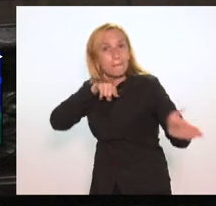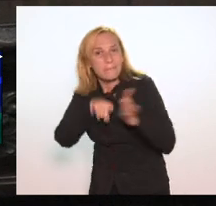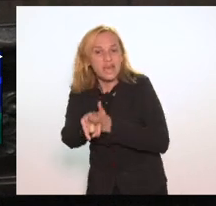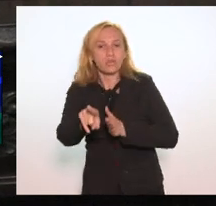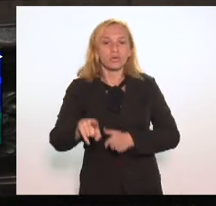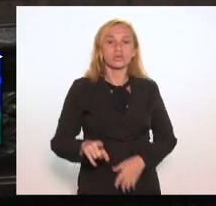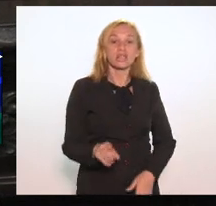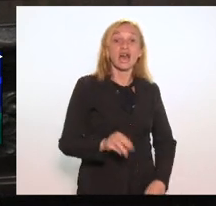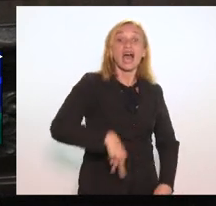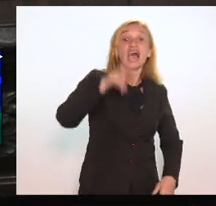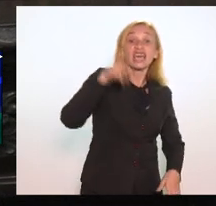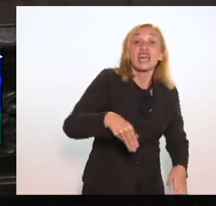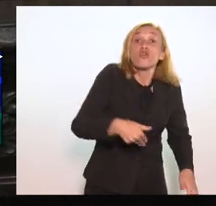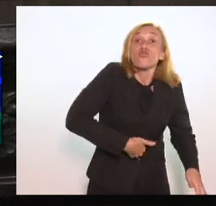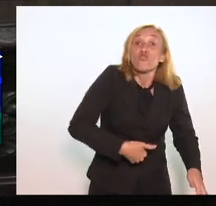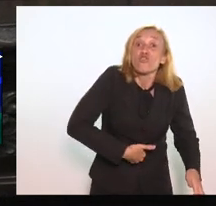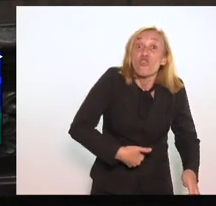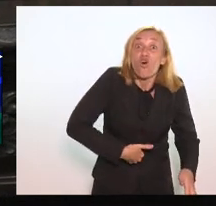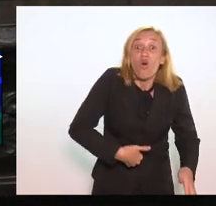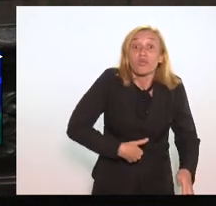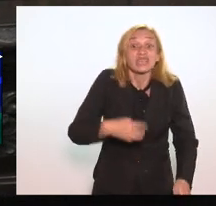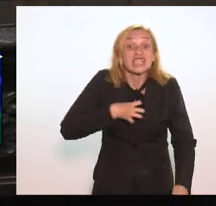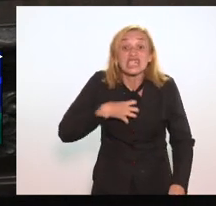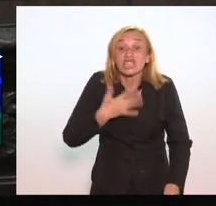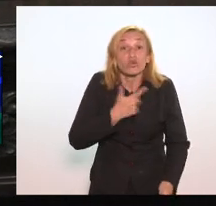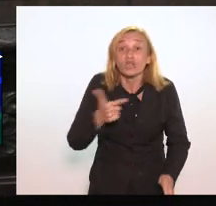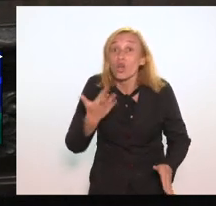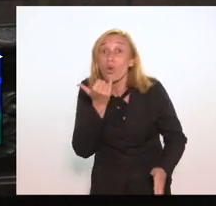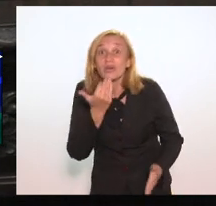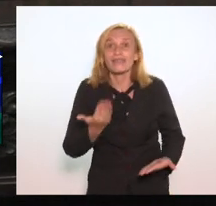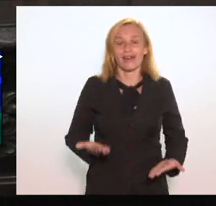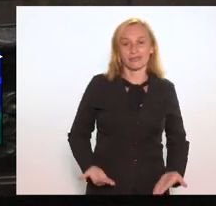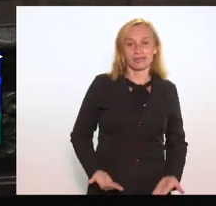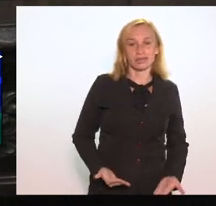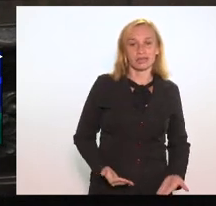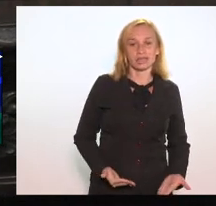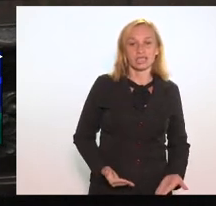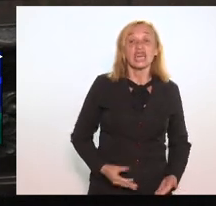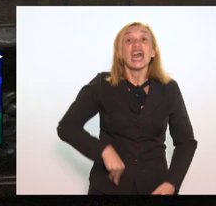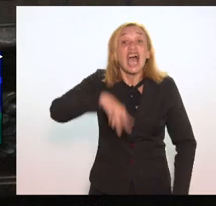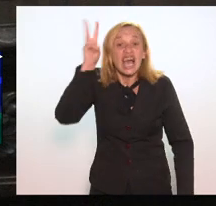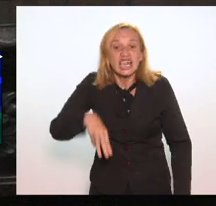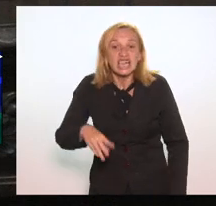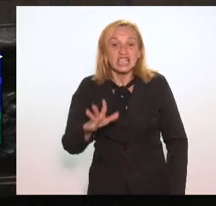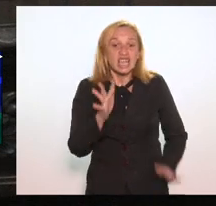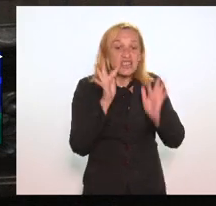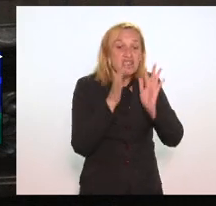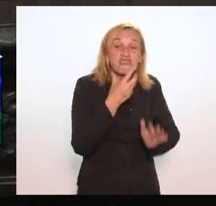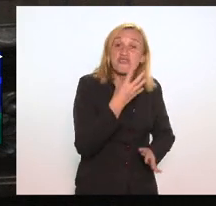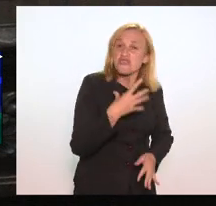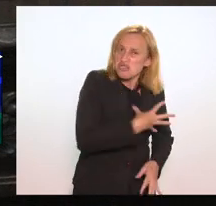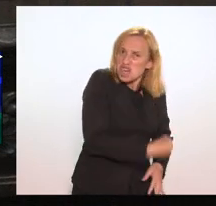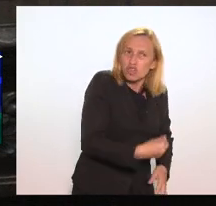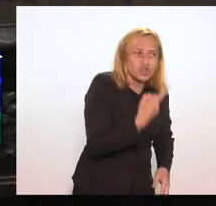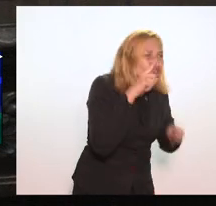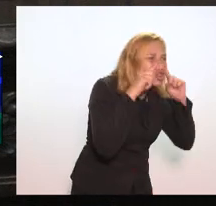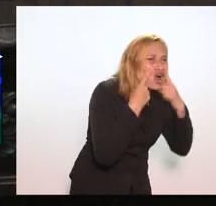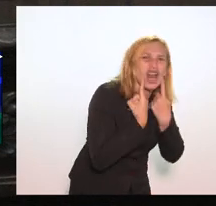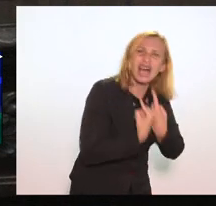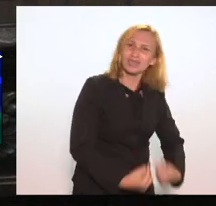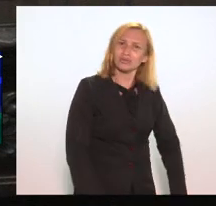a quem está passando fome há quem não tem o que comer há quem tem o seu filho chorando